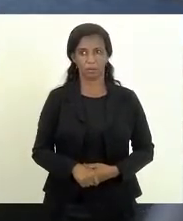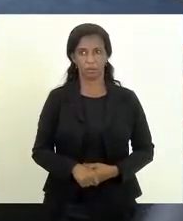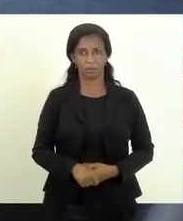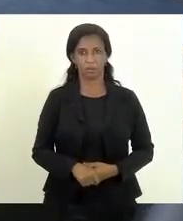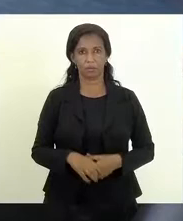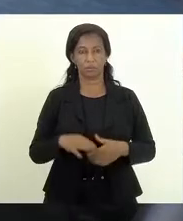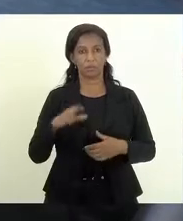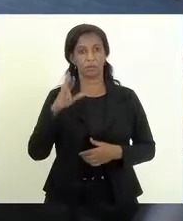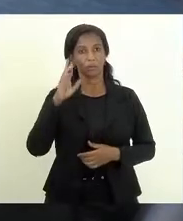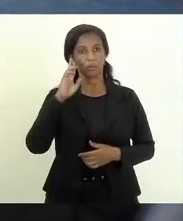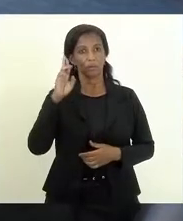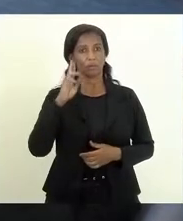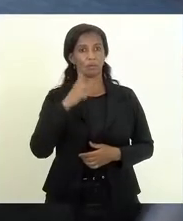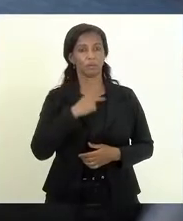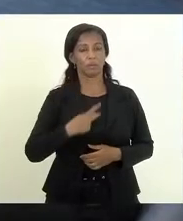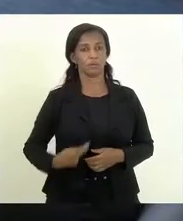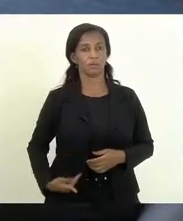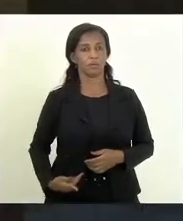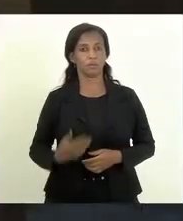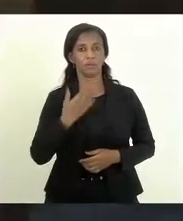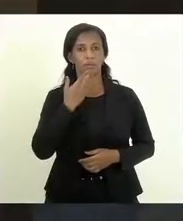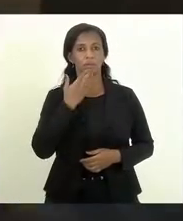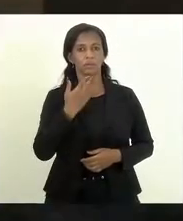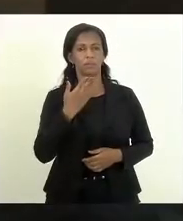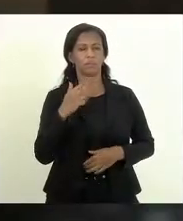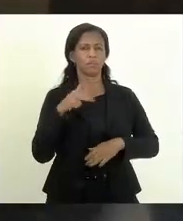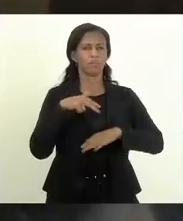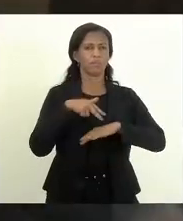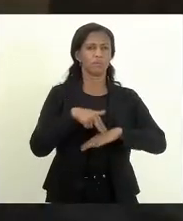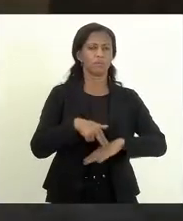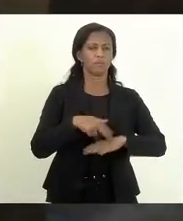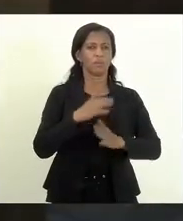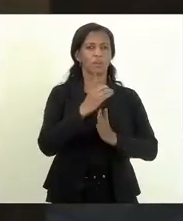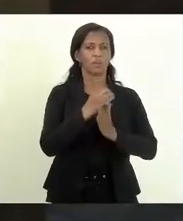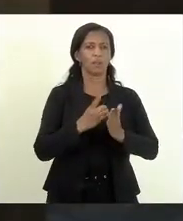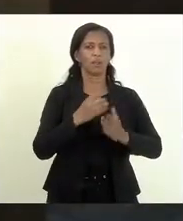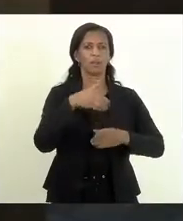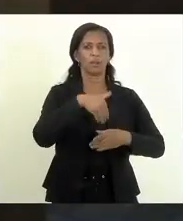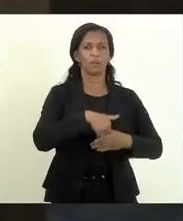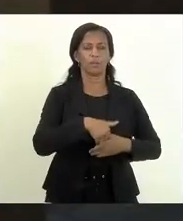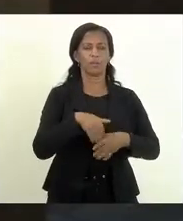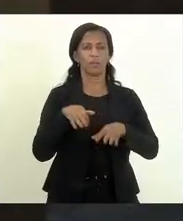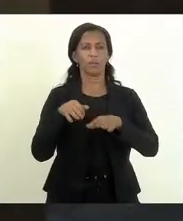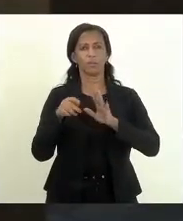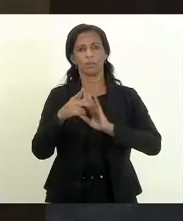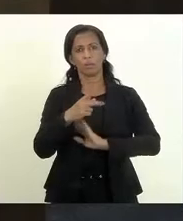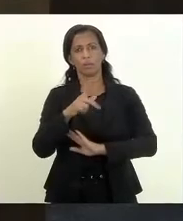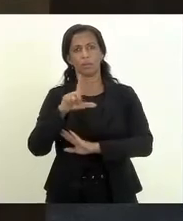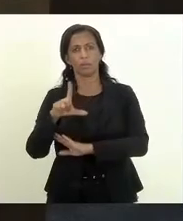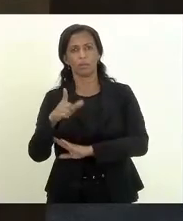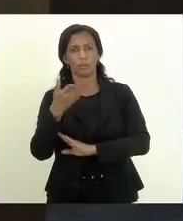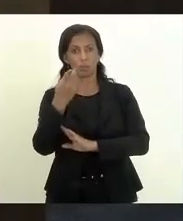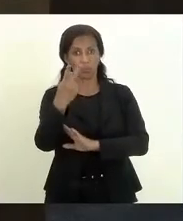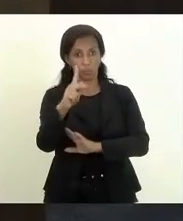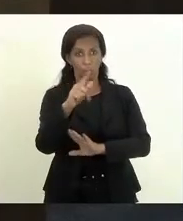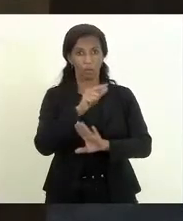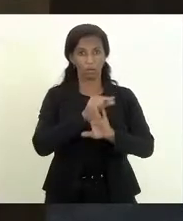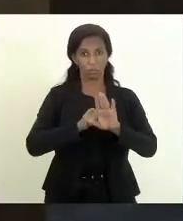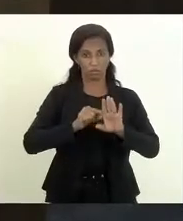Senhor presidente, pedi para fazer declaração de voto no projeto de lei de vossa